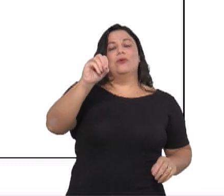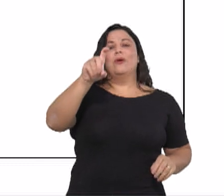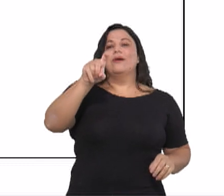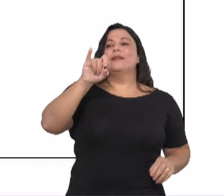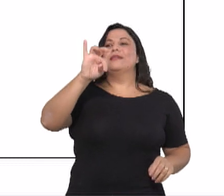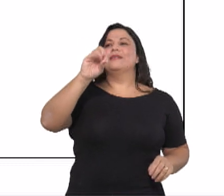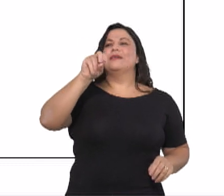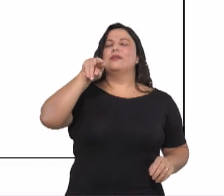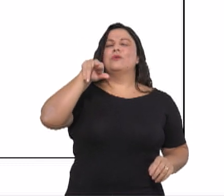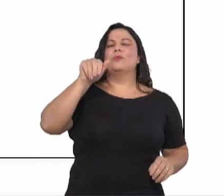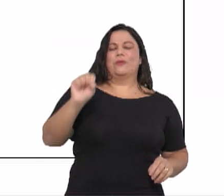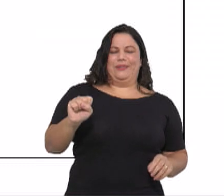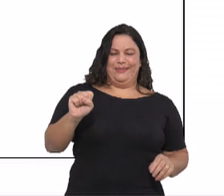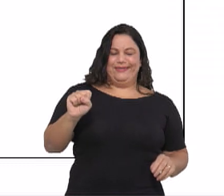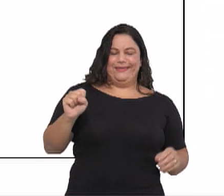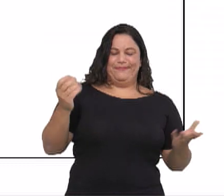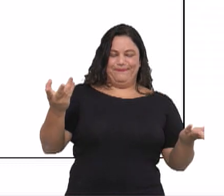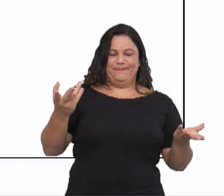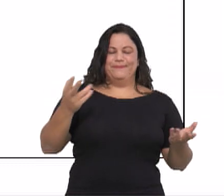nosso quiz.